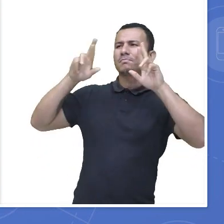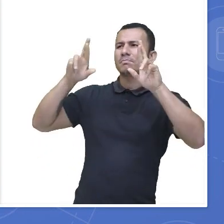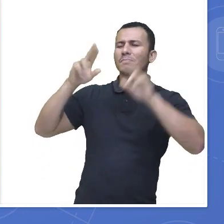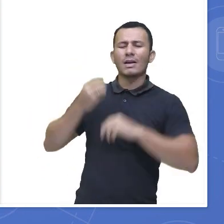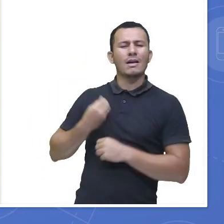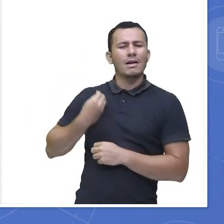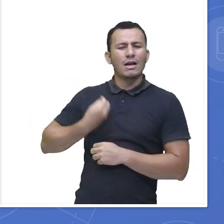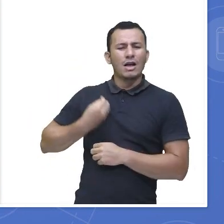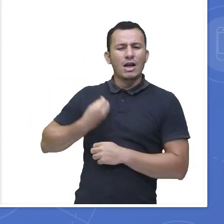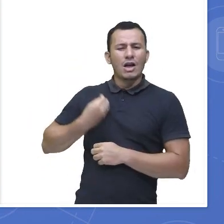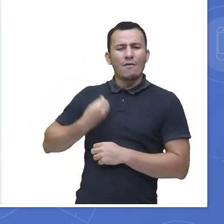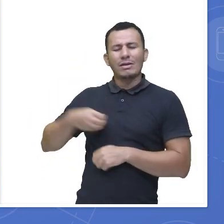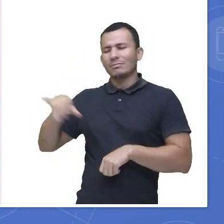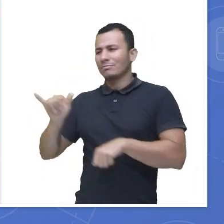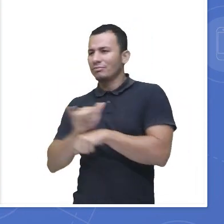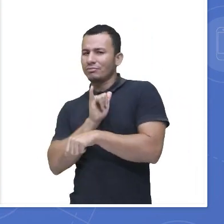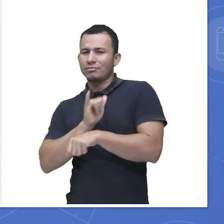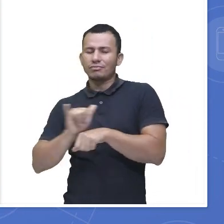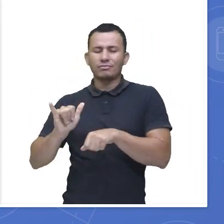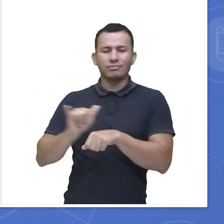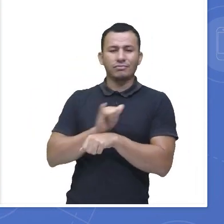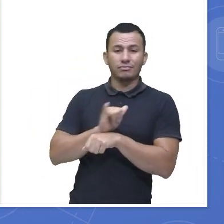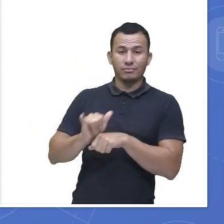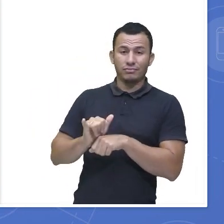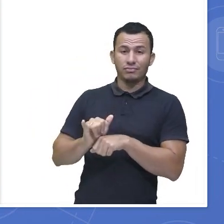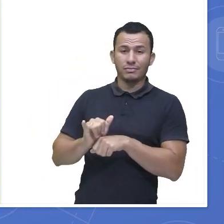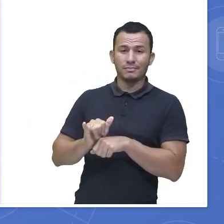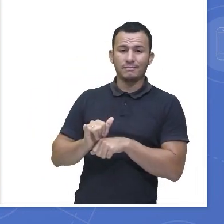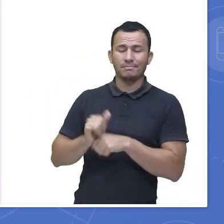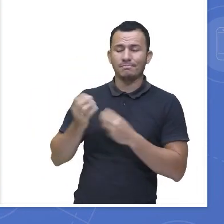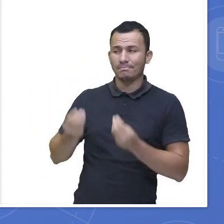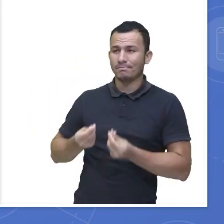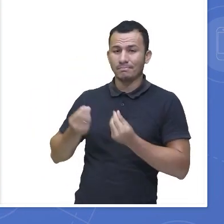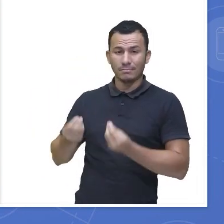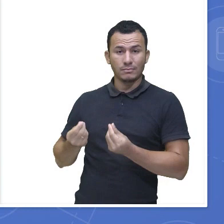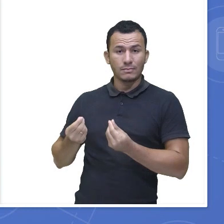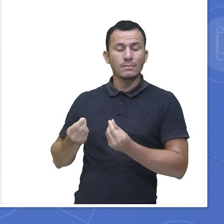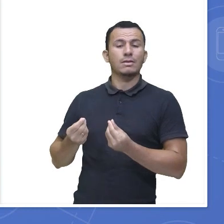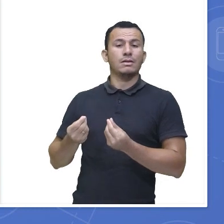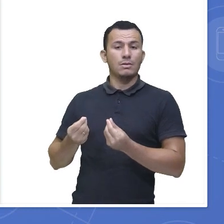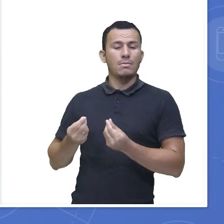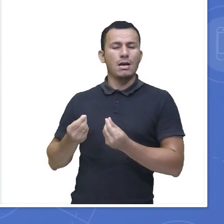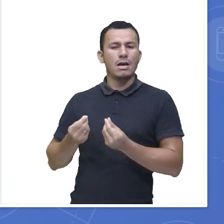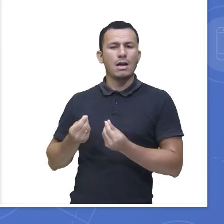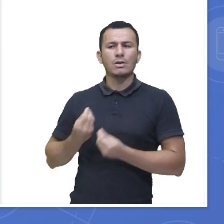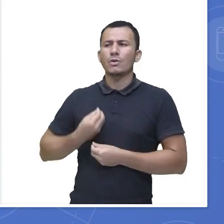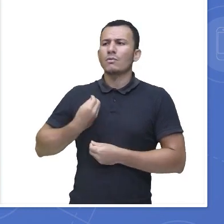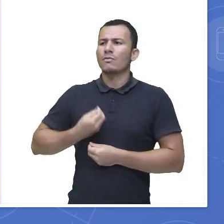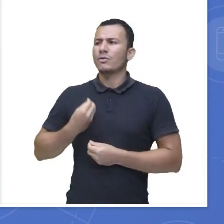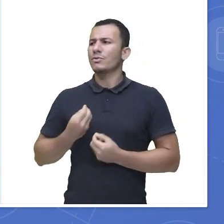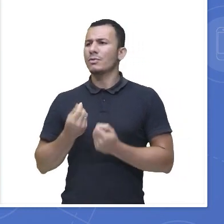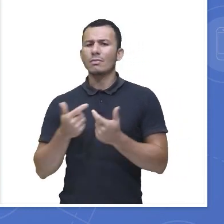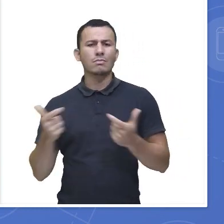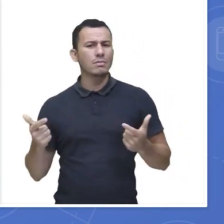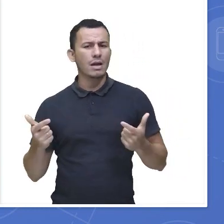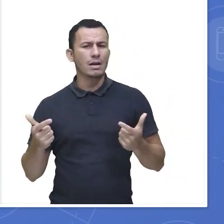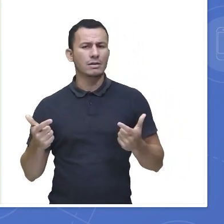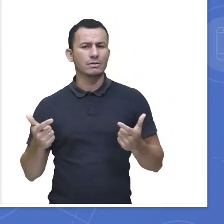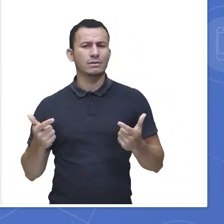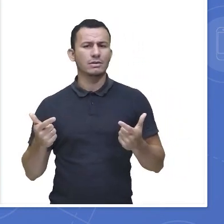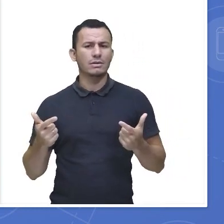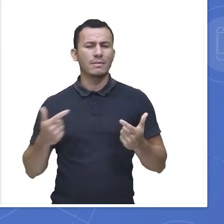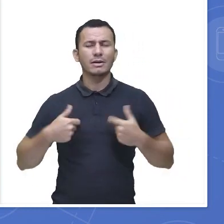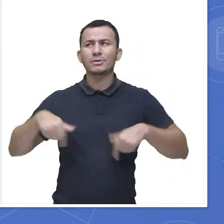vida disfarça a pena de viver mais nada. Nem é mais a existência resumida que uma